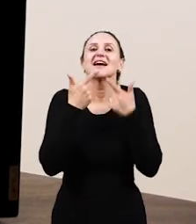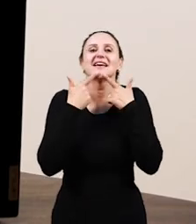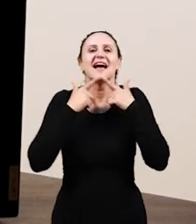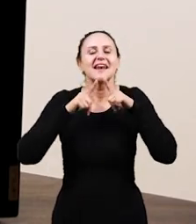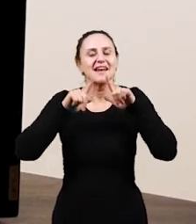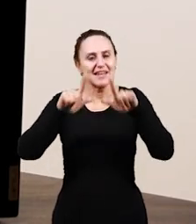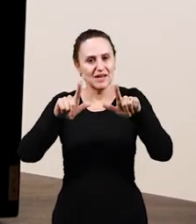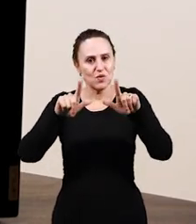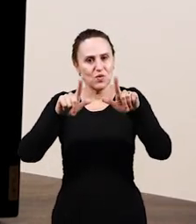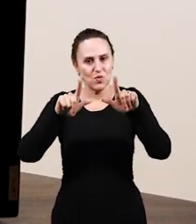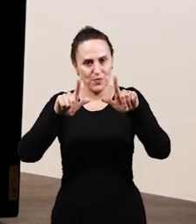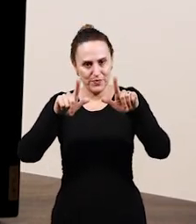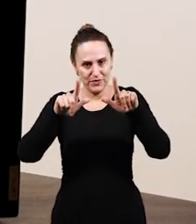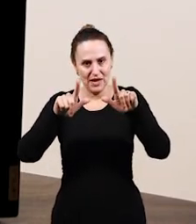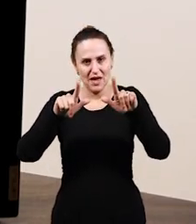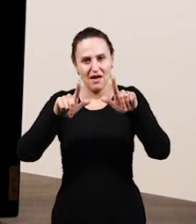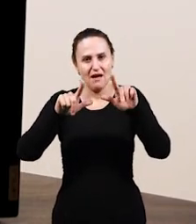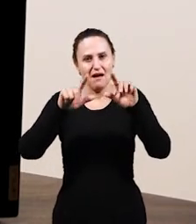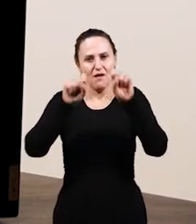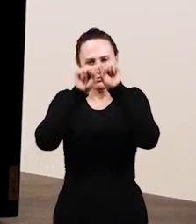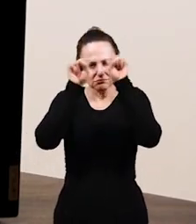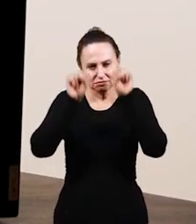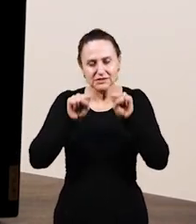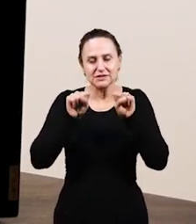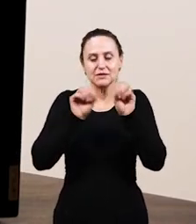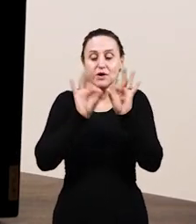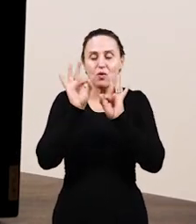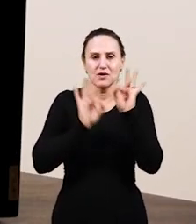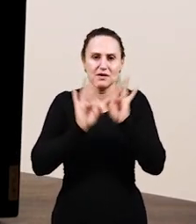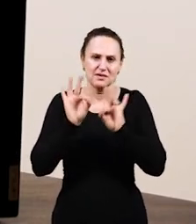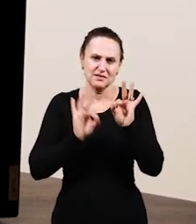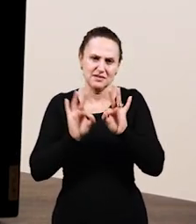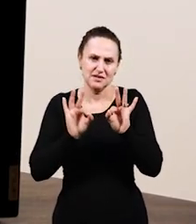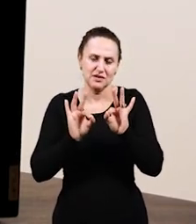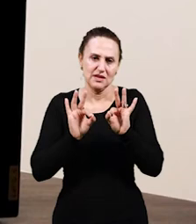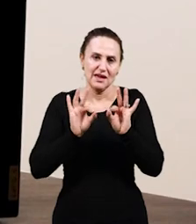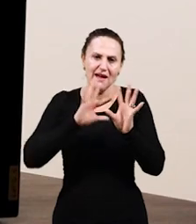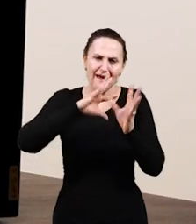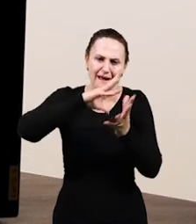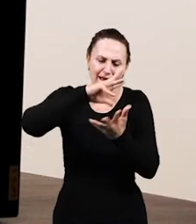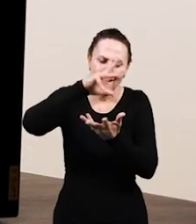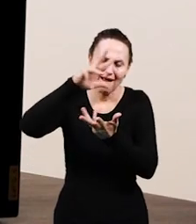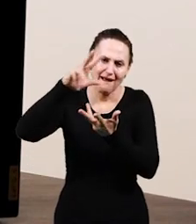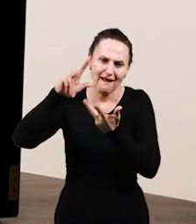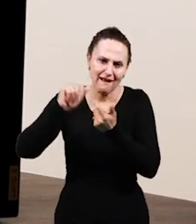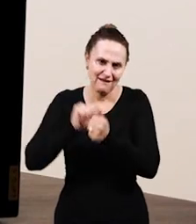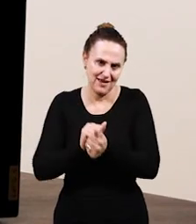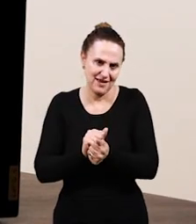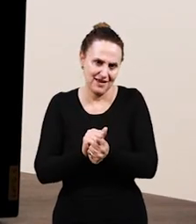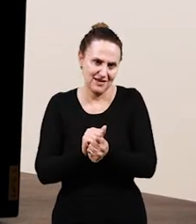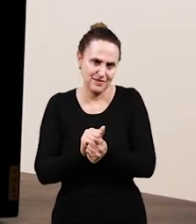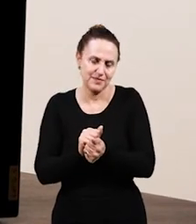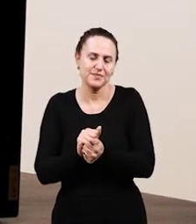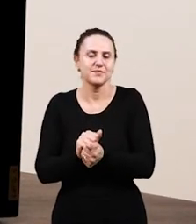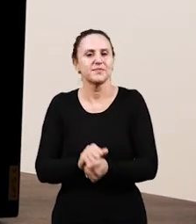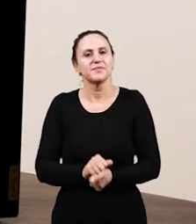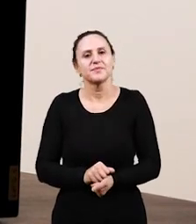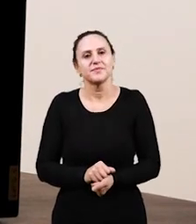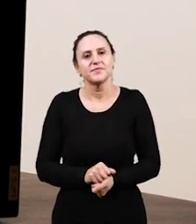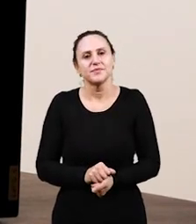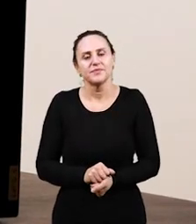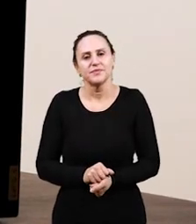sistema organizado de signos né quer dizer a língua ela ela gira ela órbita em torno dela